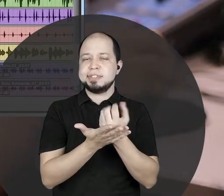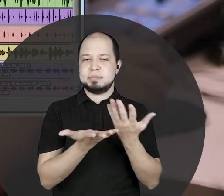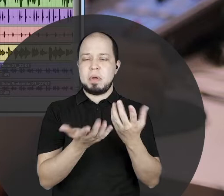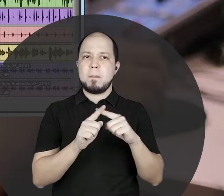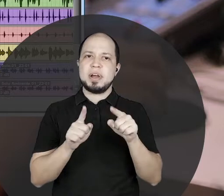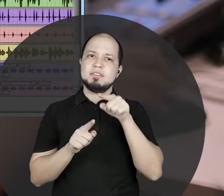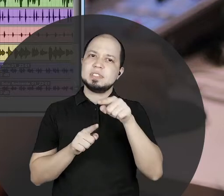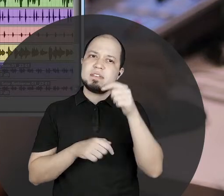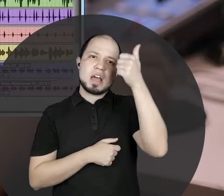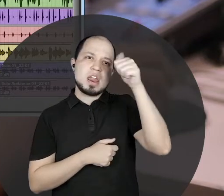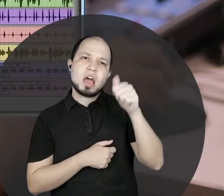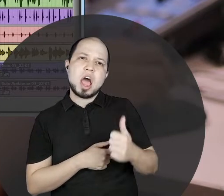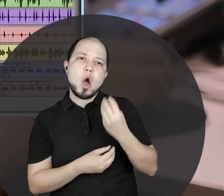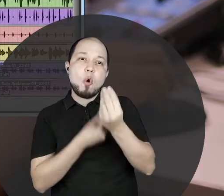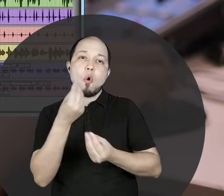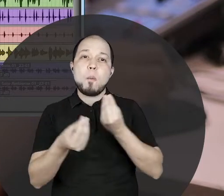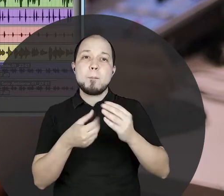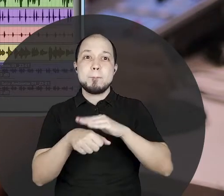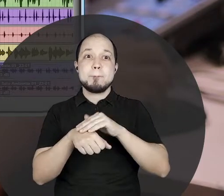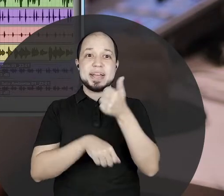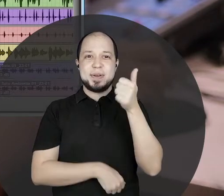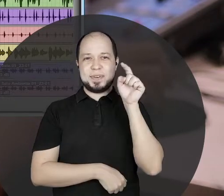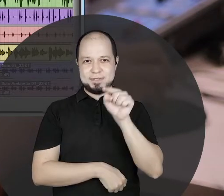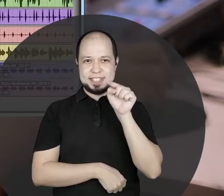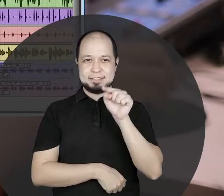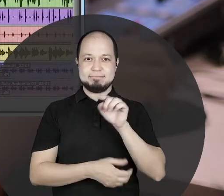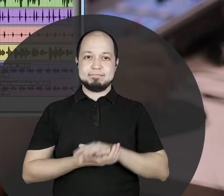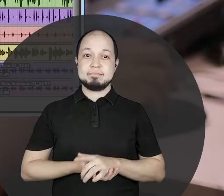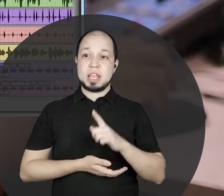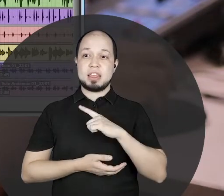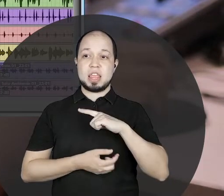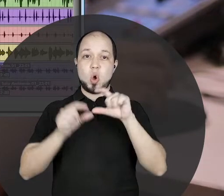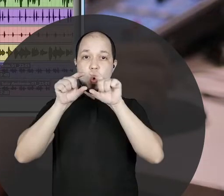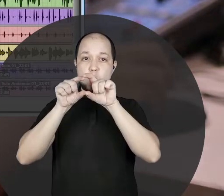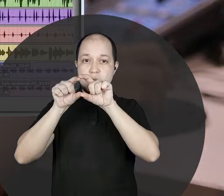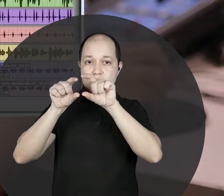vai vendo como que é a melhor forma para você, né? Aqui eu tenho um canal,